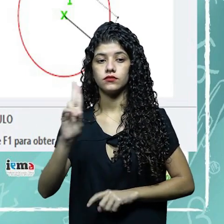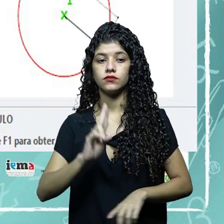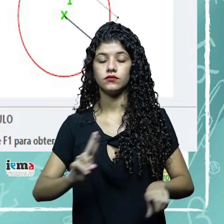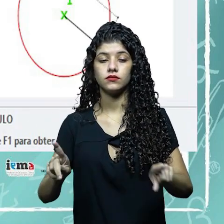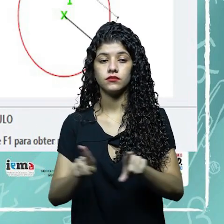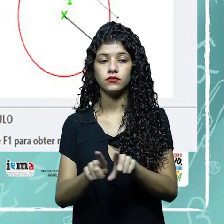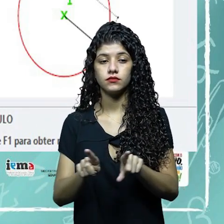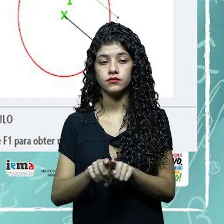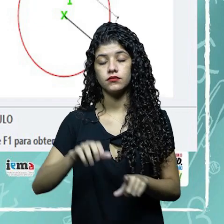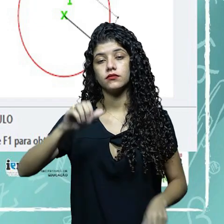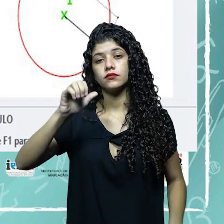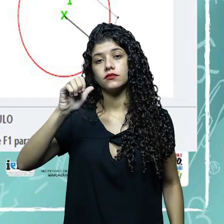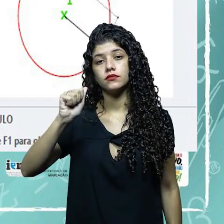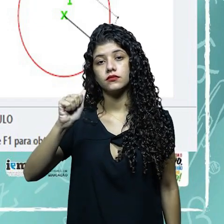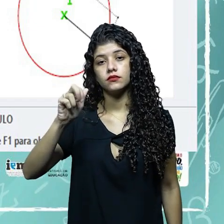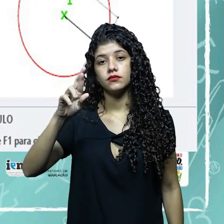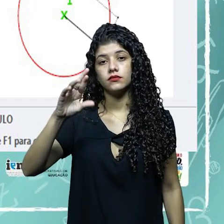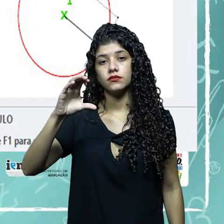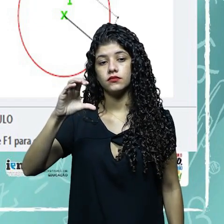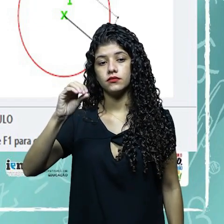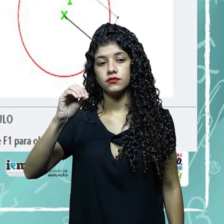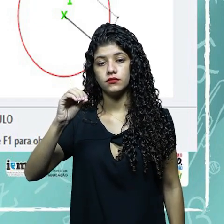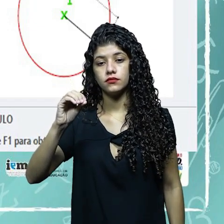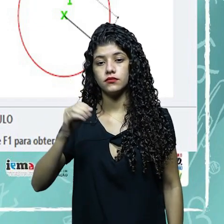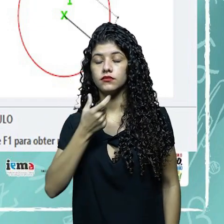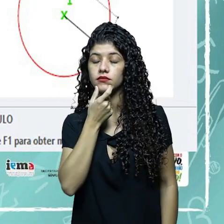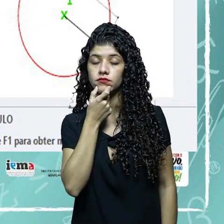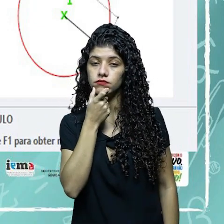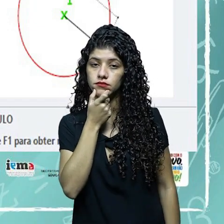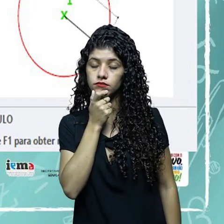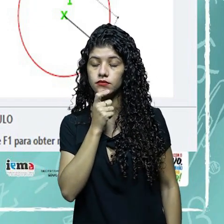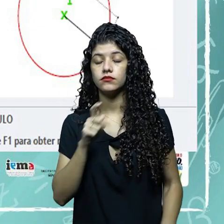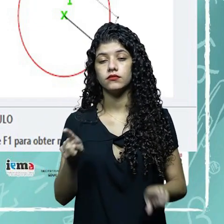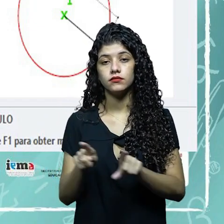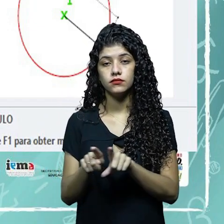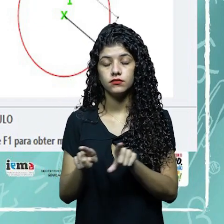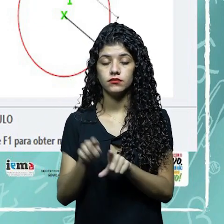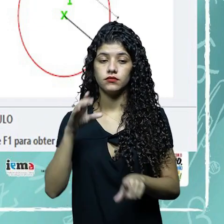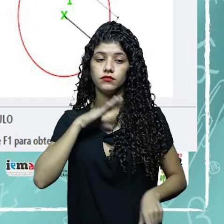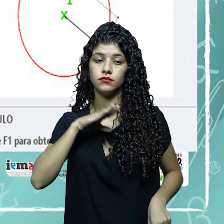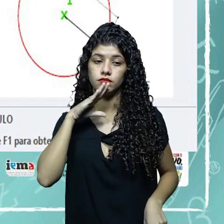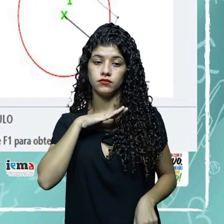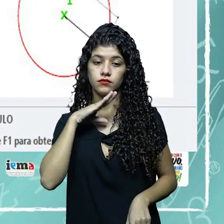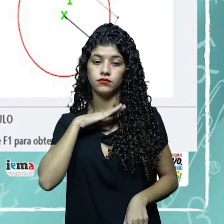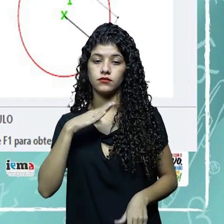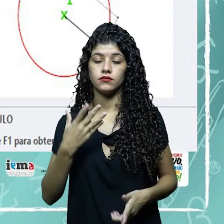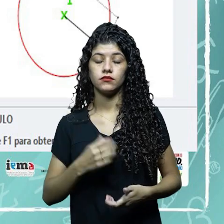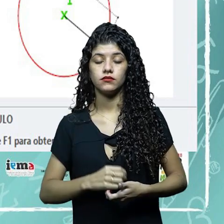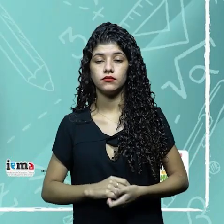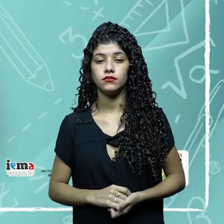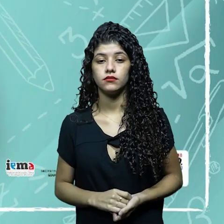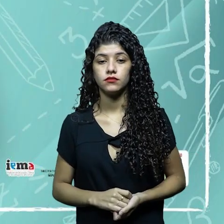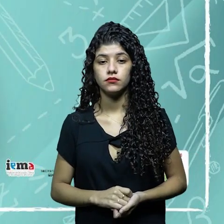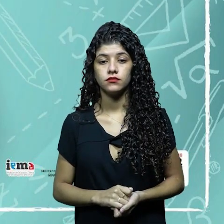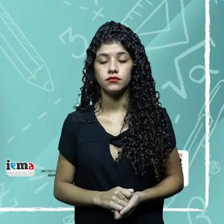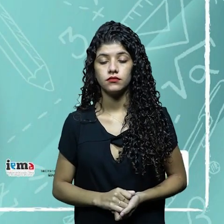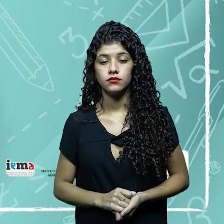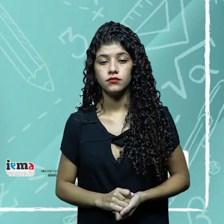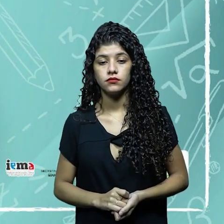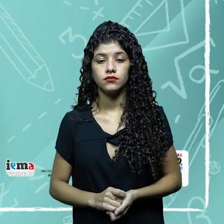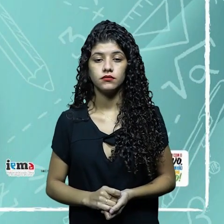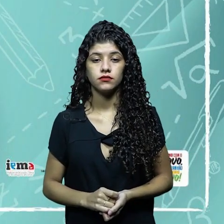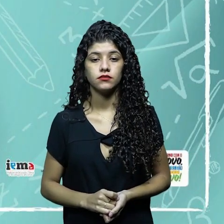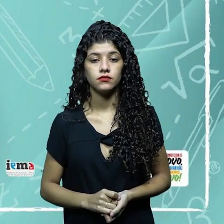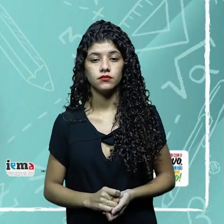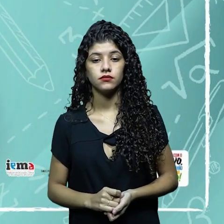usa também o arco, né? Eu coloquei tanto o inglês aqui no arco, né? Arc e arco. Mas o arco,